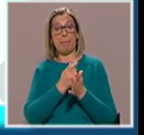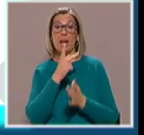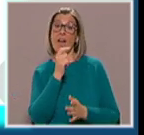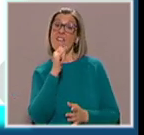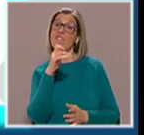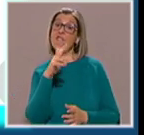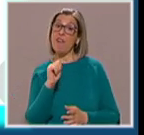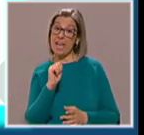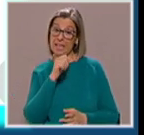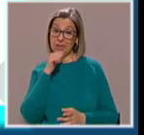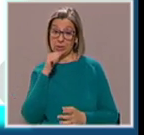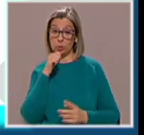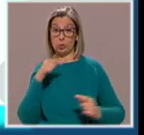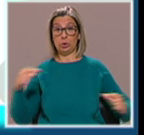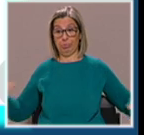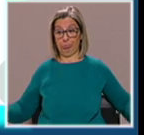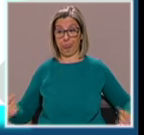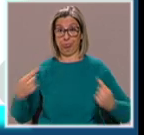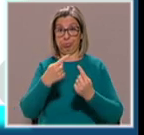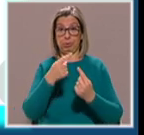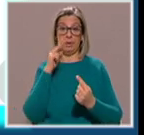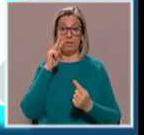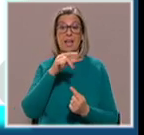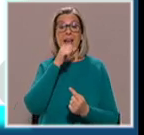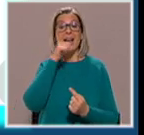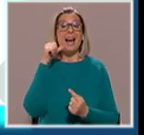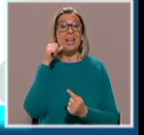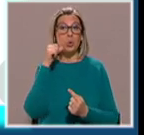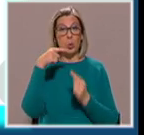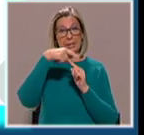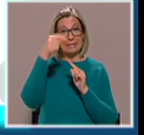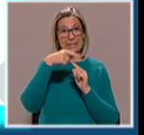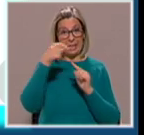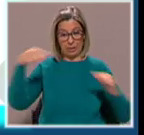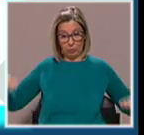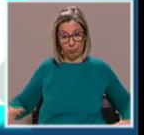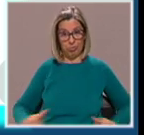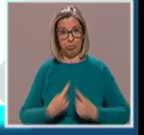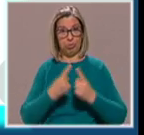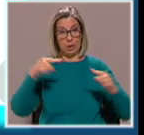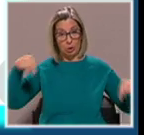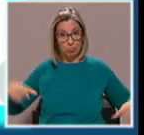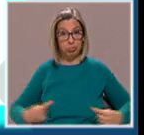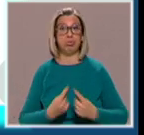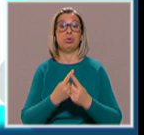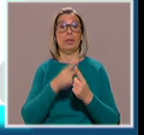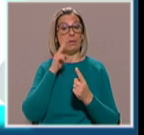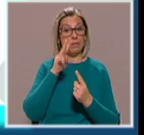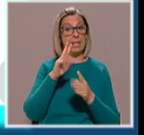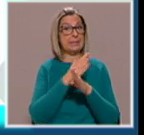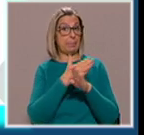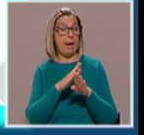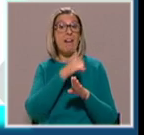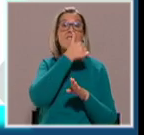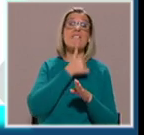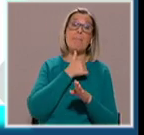pela imagem, têm setas azuis e vermelhas. Depois, mais à frente, vão perceber porque é que umas são azuis e outras são vermelhas. Quero que agora se foquem nas setas que estão